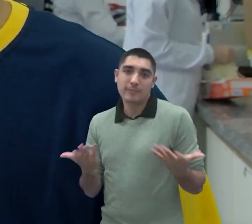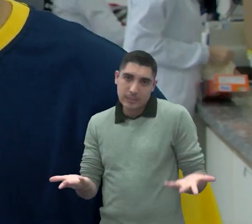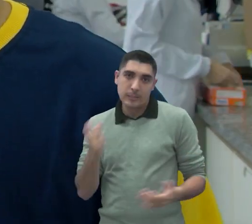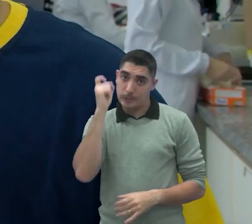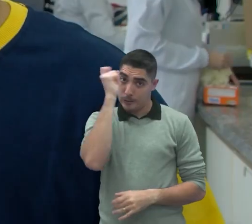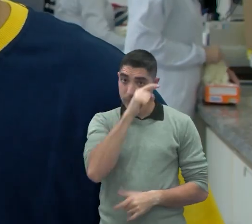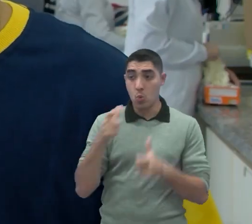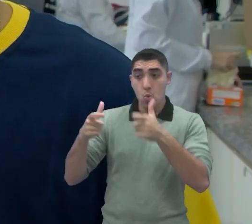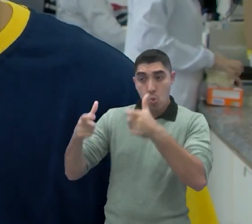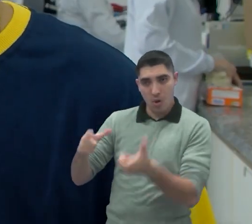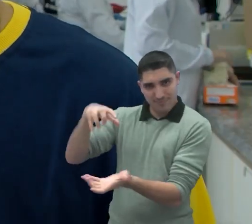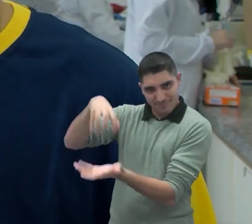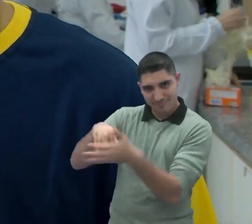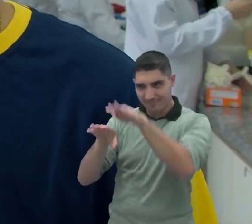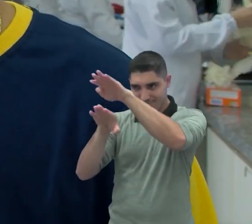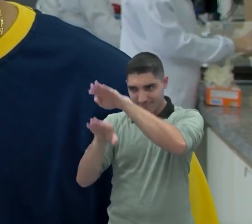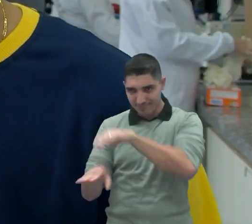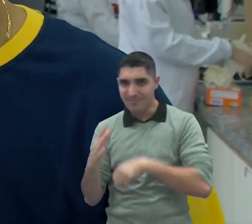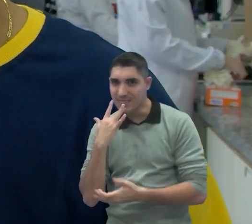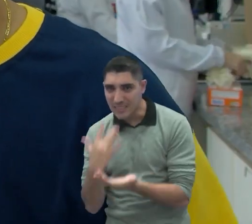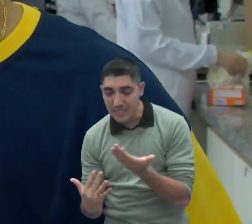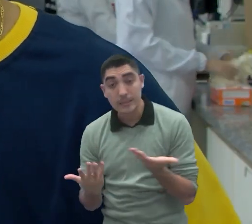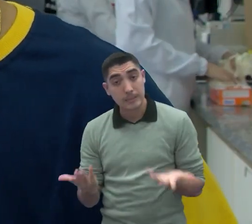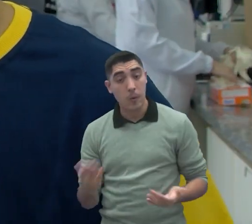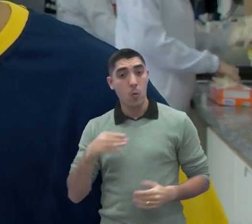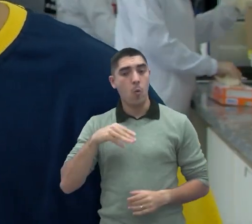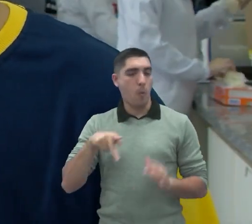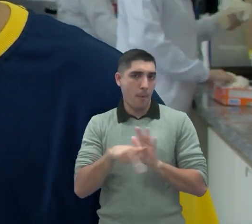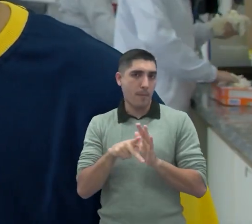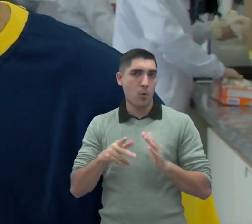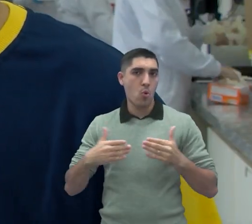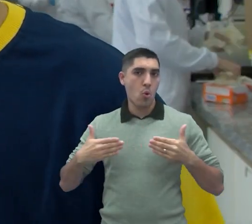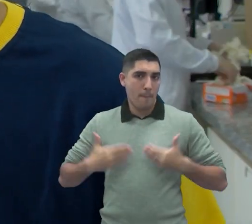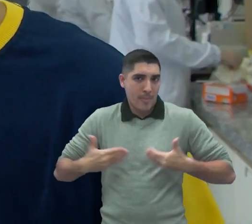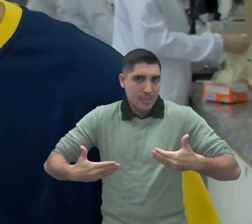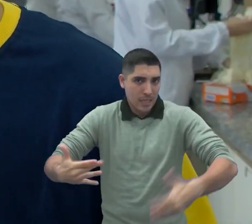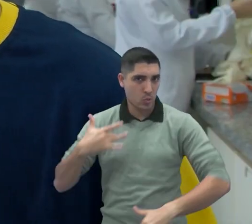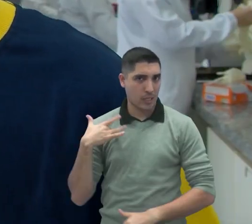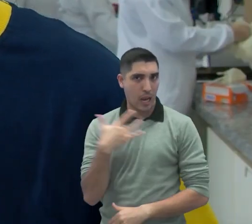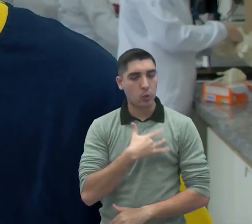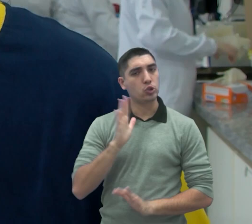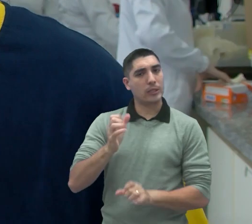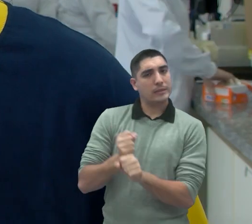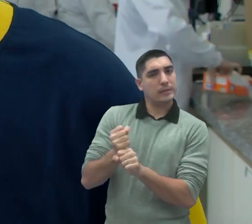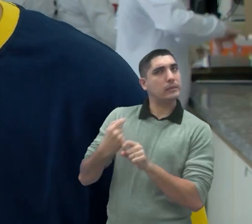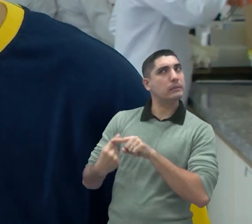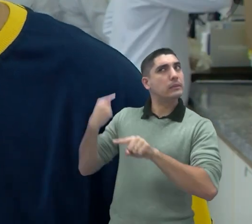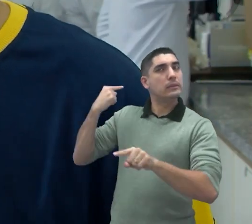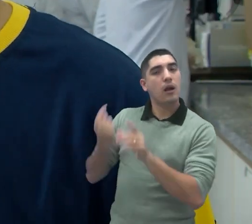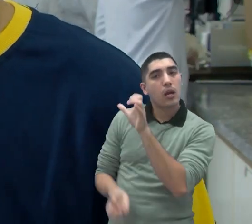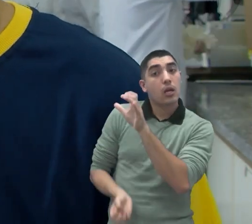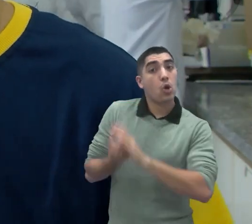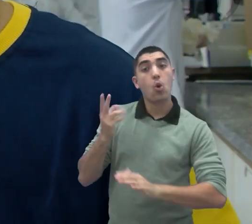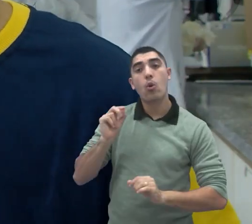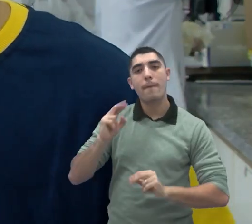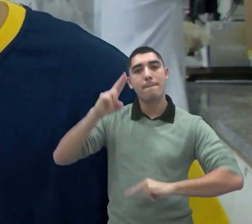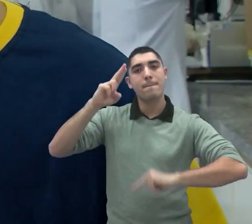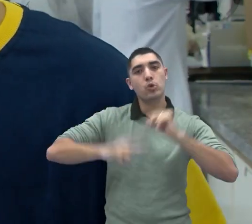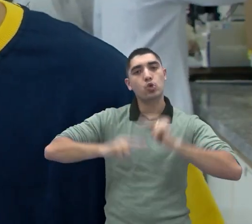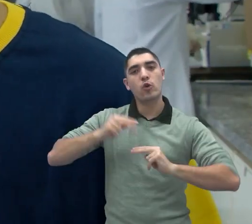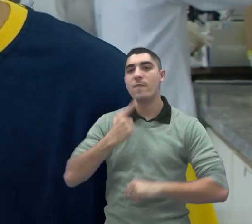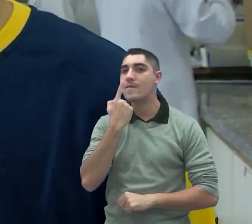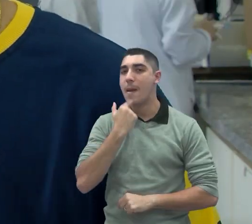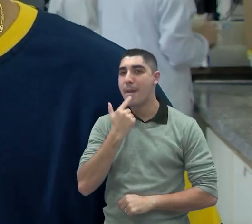sangue. Então é um momento complicado para os bancos de sangue, até pensando nisso, o próprio Ministério da Saúde já há alguns anos instituiu o